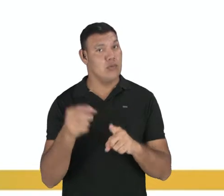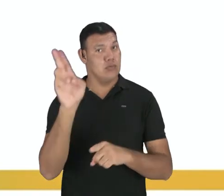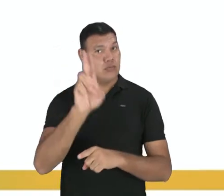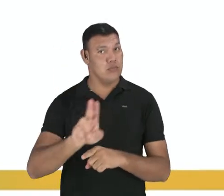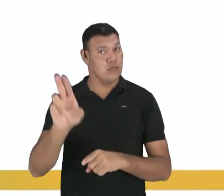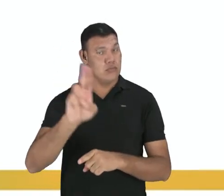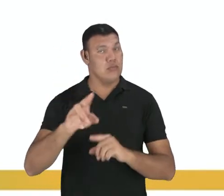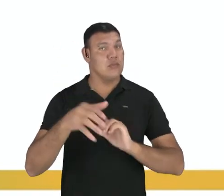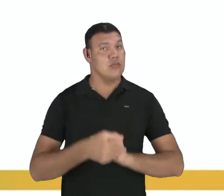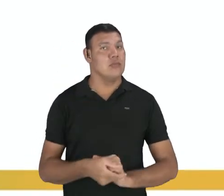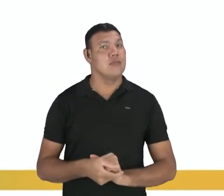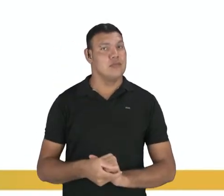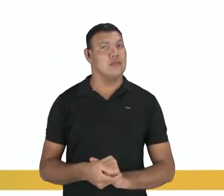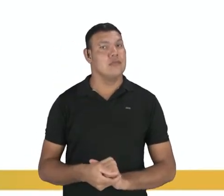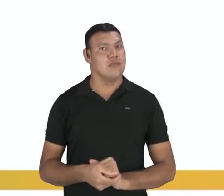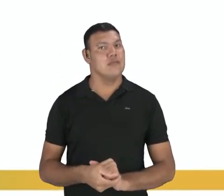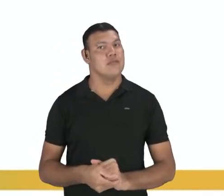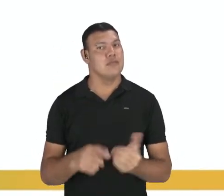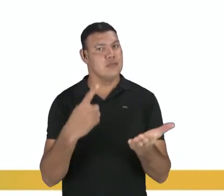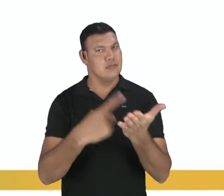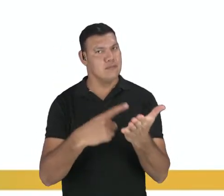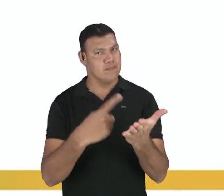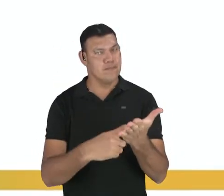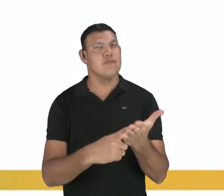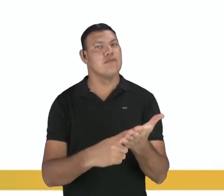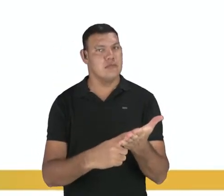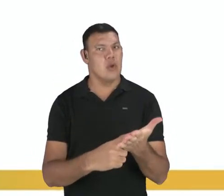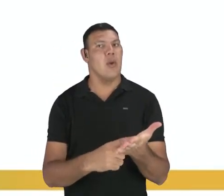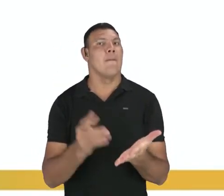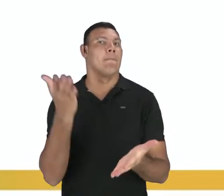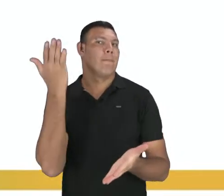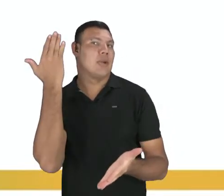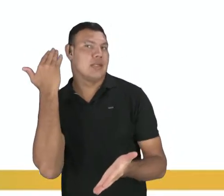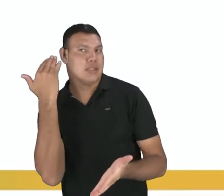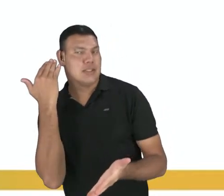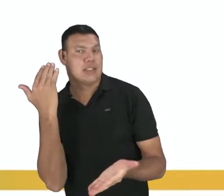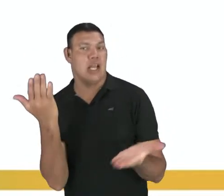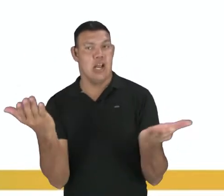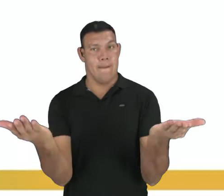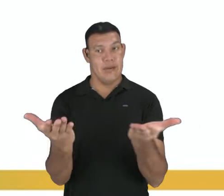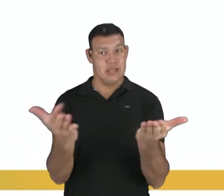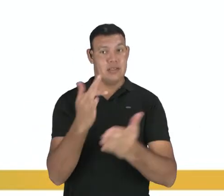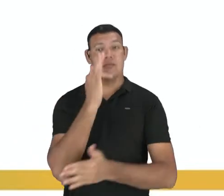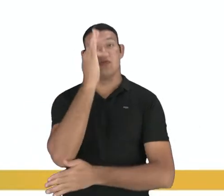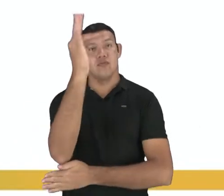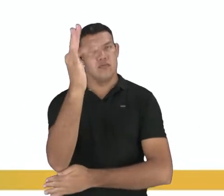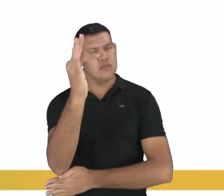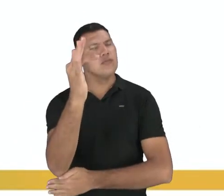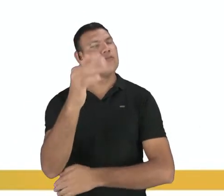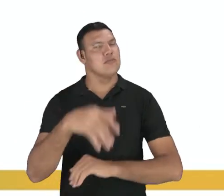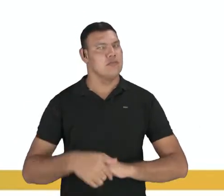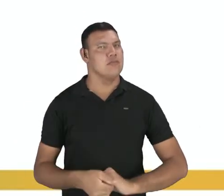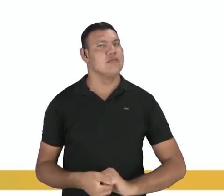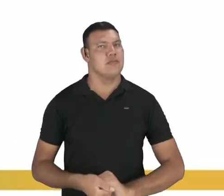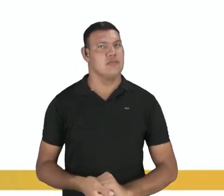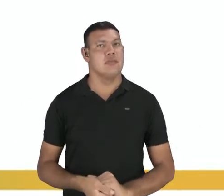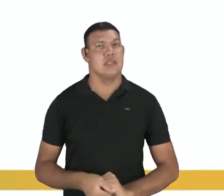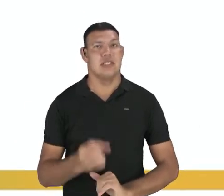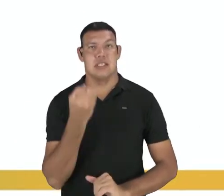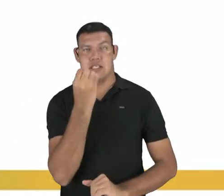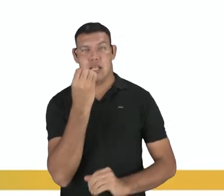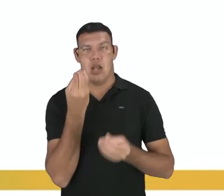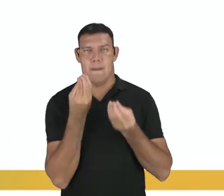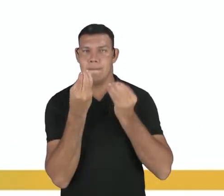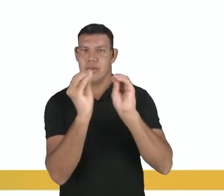o phrasal verb de acordo com o tempo verbal necessário, tá bom? Se for preciso ir para o passado, vai para o passado. Se tiver que